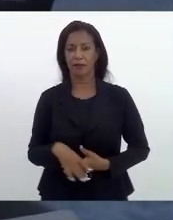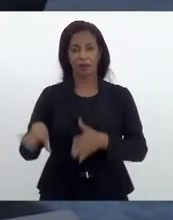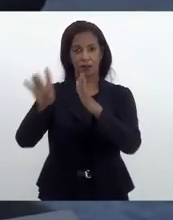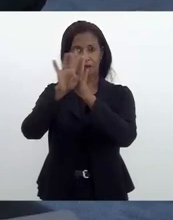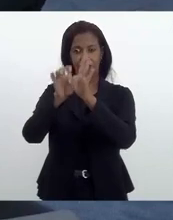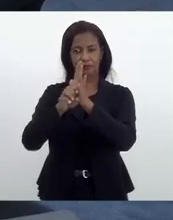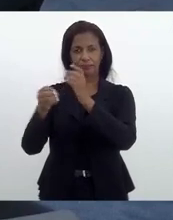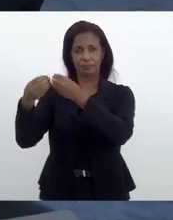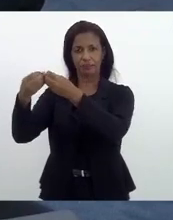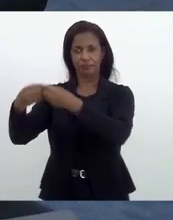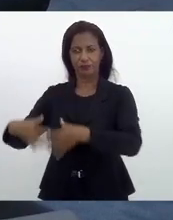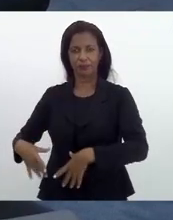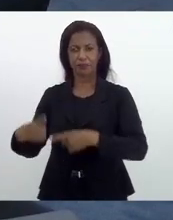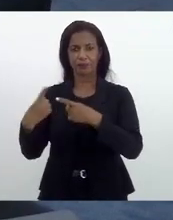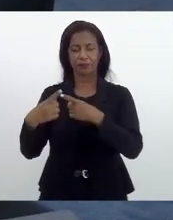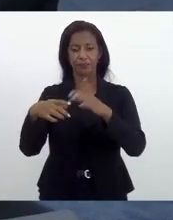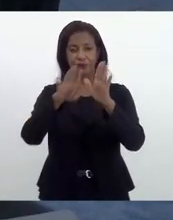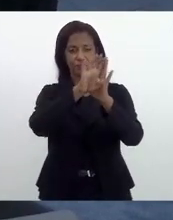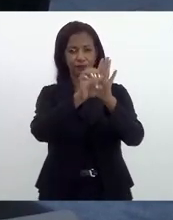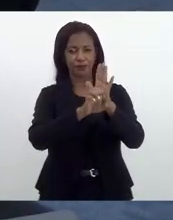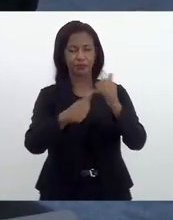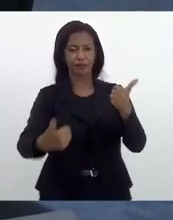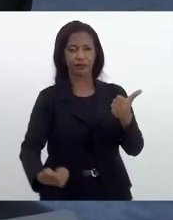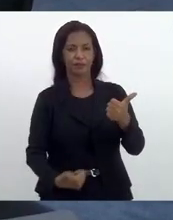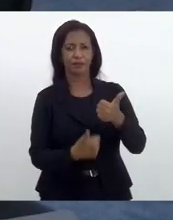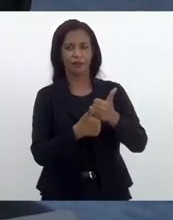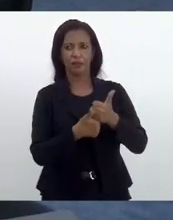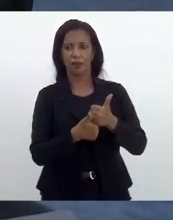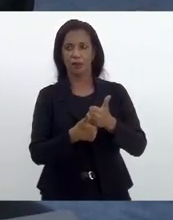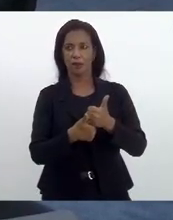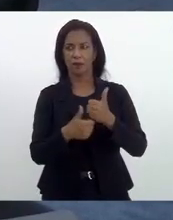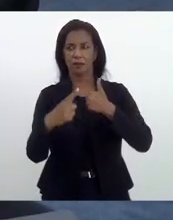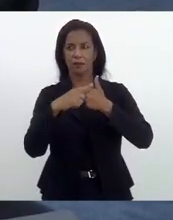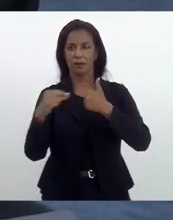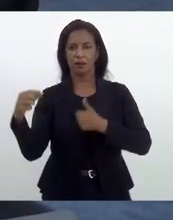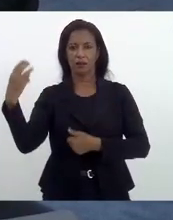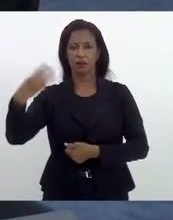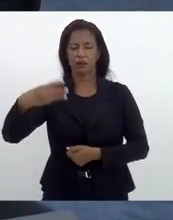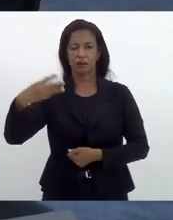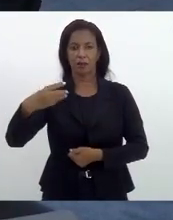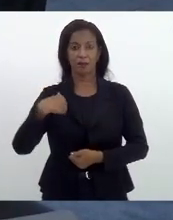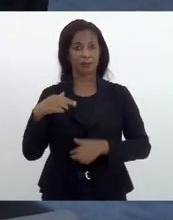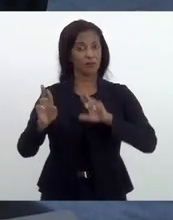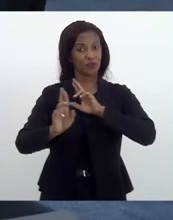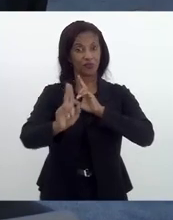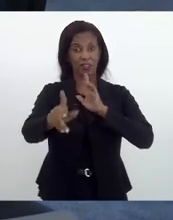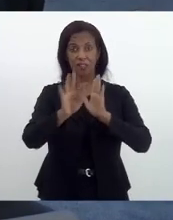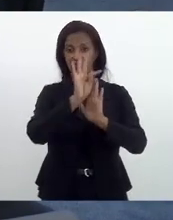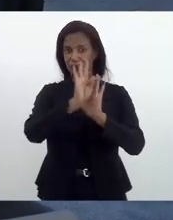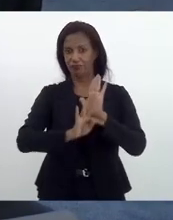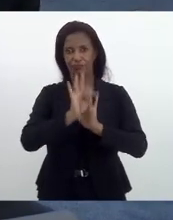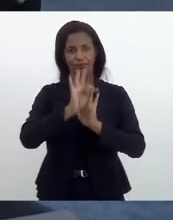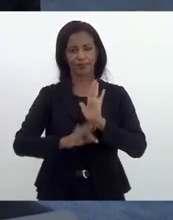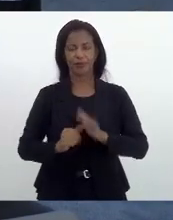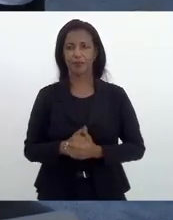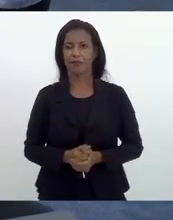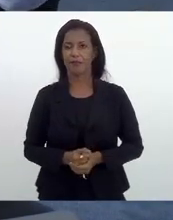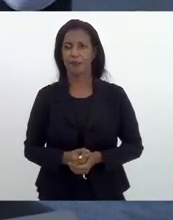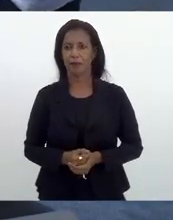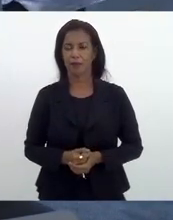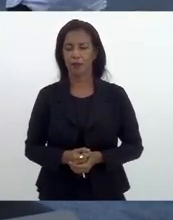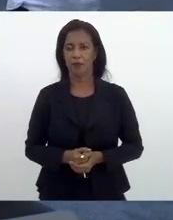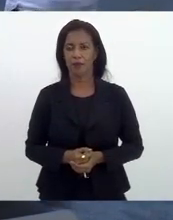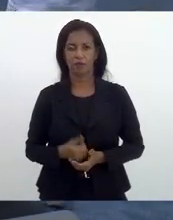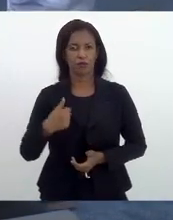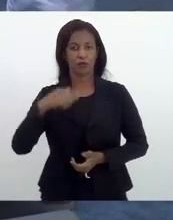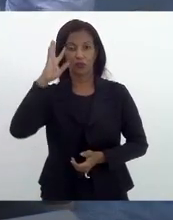construiu como subemenda o artigo 3º. Não, mas a minha é diferente do texto. Tem problema nenhum. Olha só, nós não vamos resolver todos os